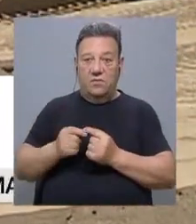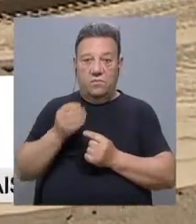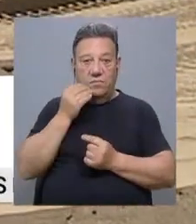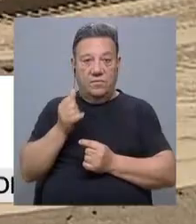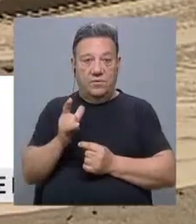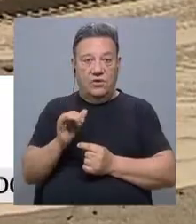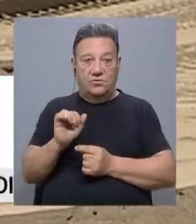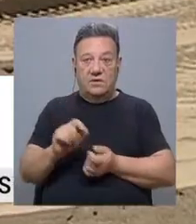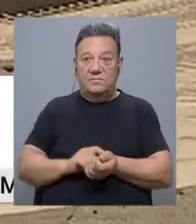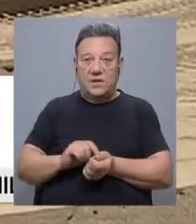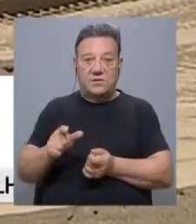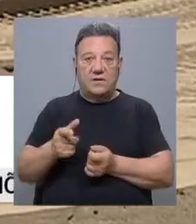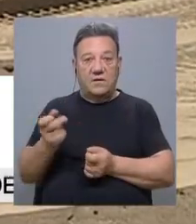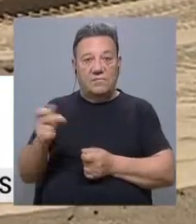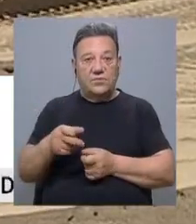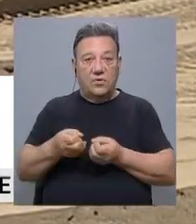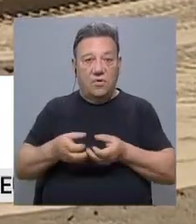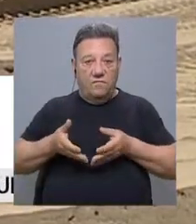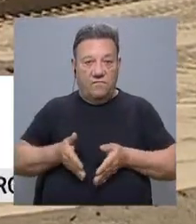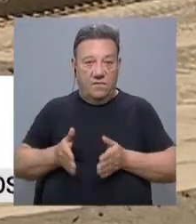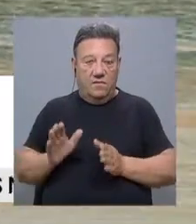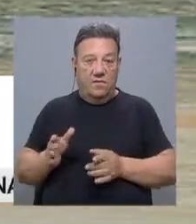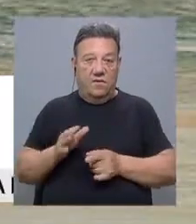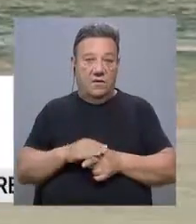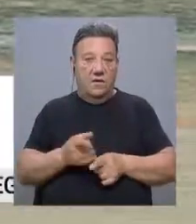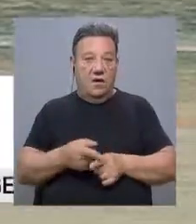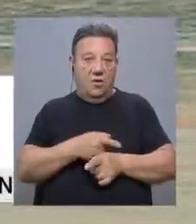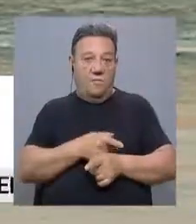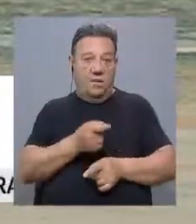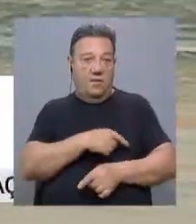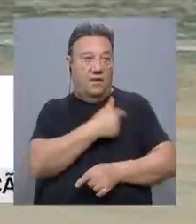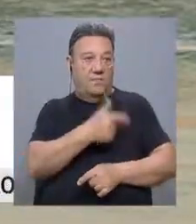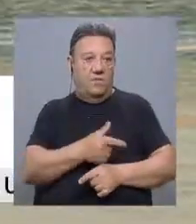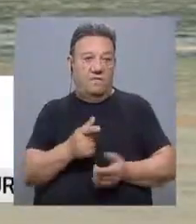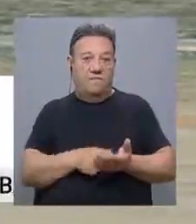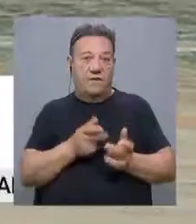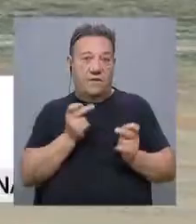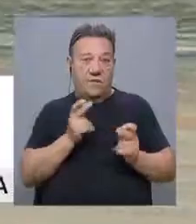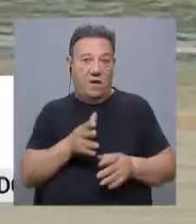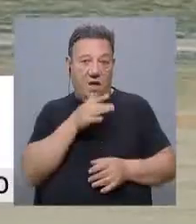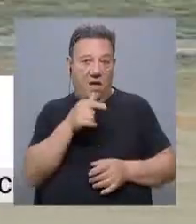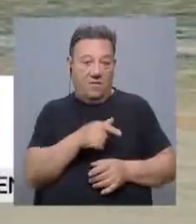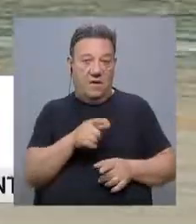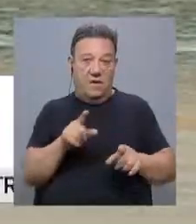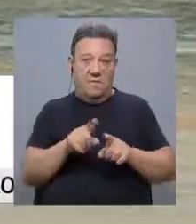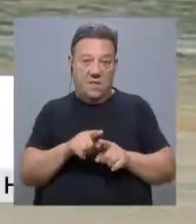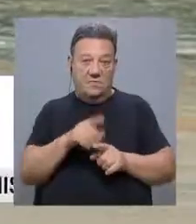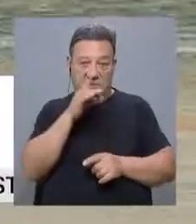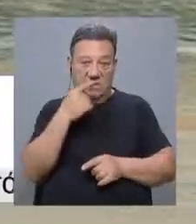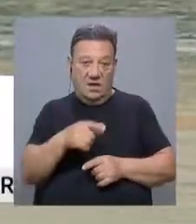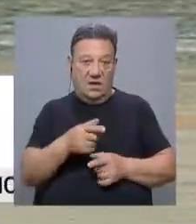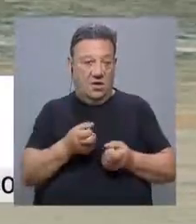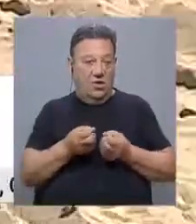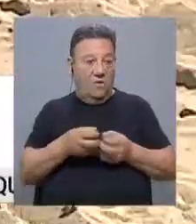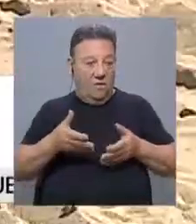das espécies de desova e que, com o aumento da temperatura e a falta de oxigenação, mesmo existindo a